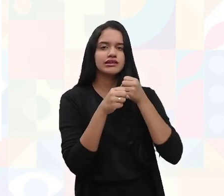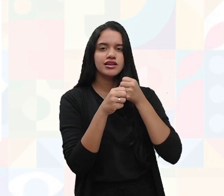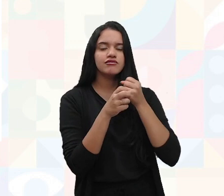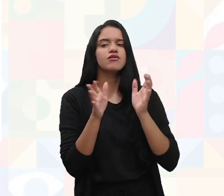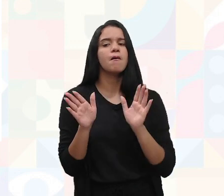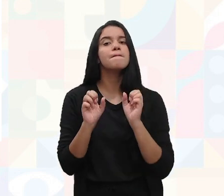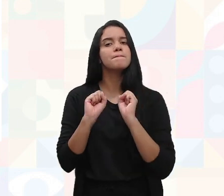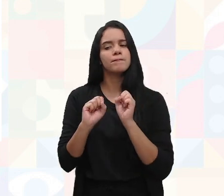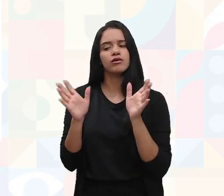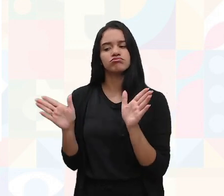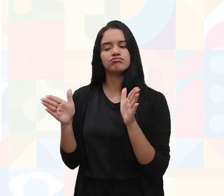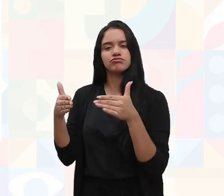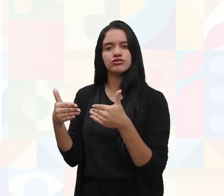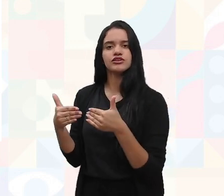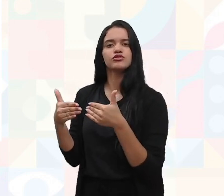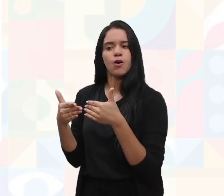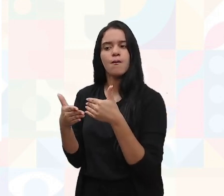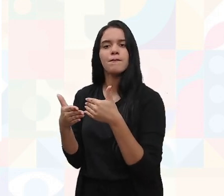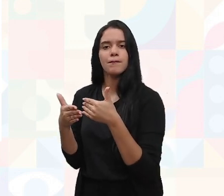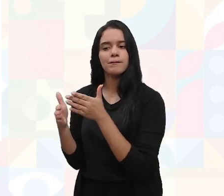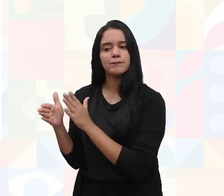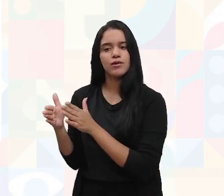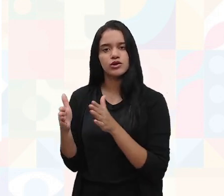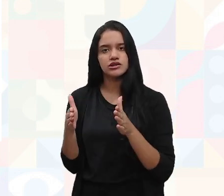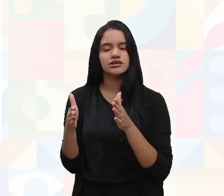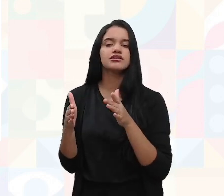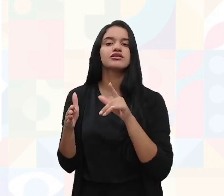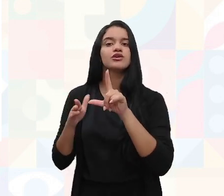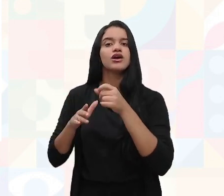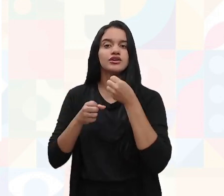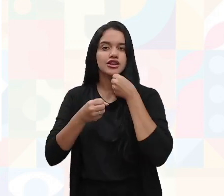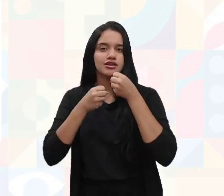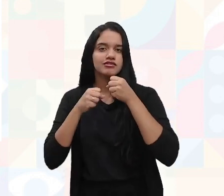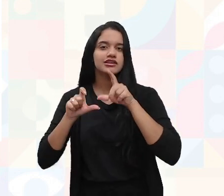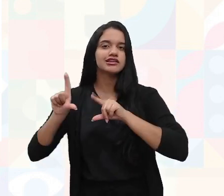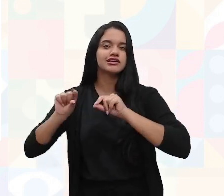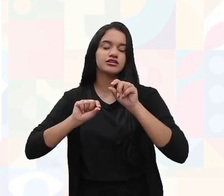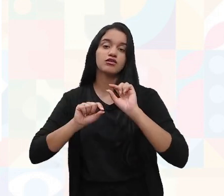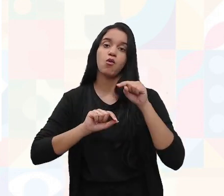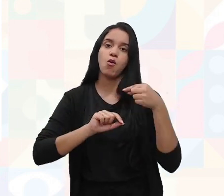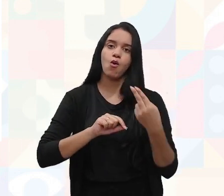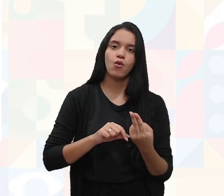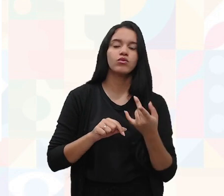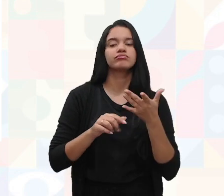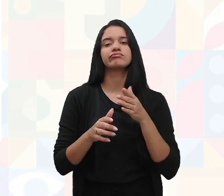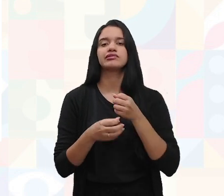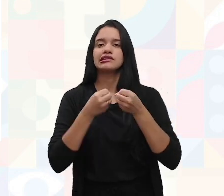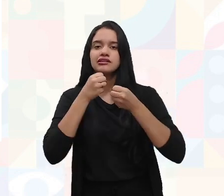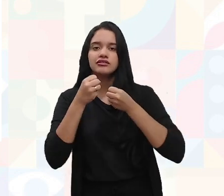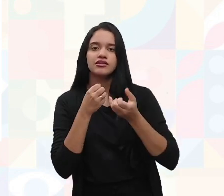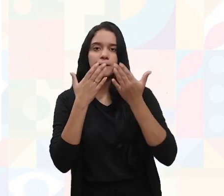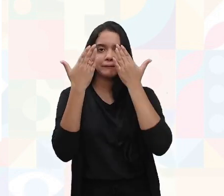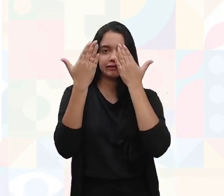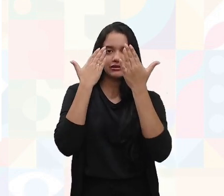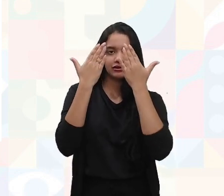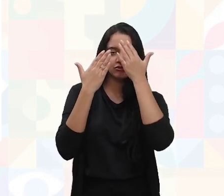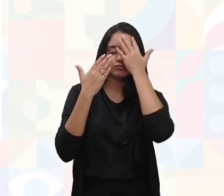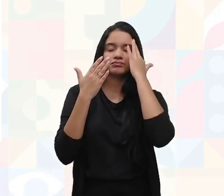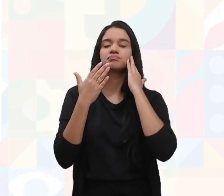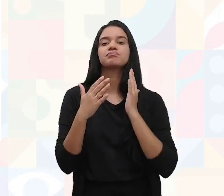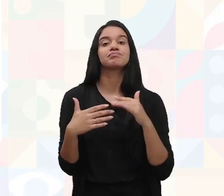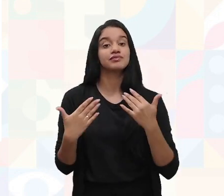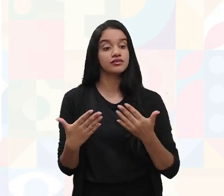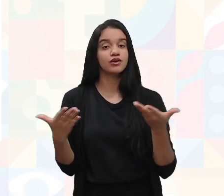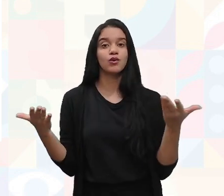também pode fechar um processo com a entrevista de seleção ou entrevista também psicológica, tá? Então,